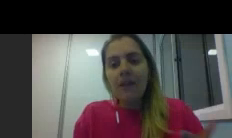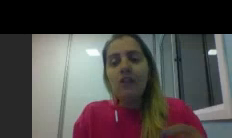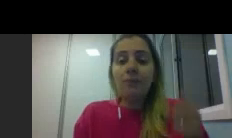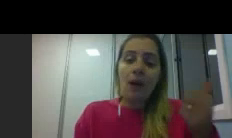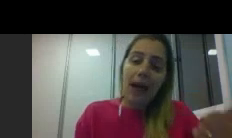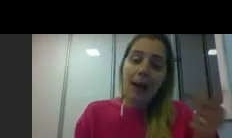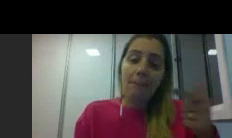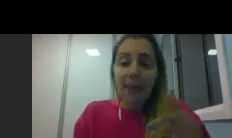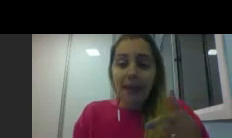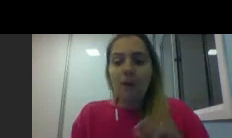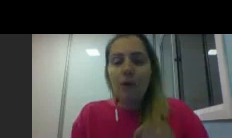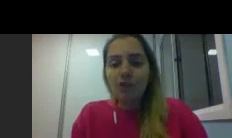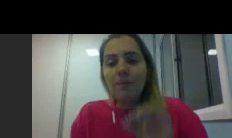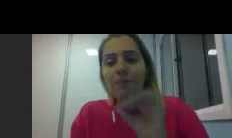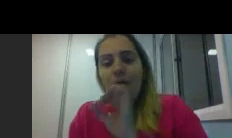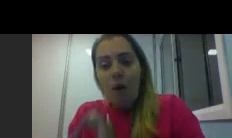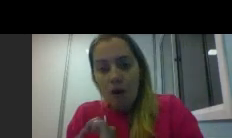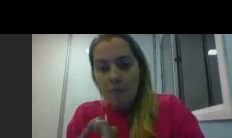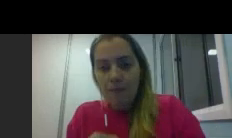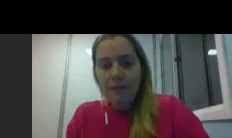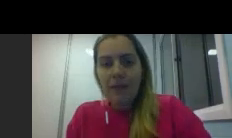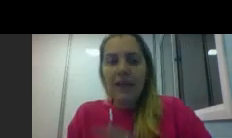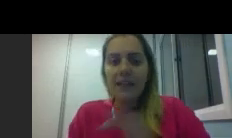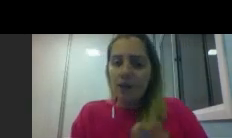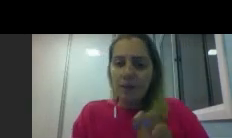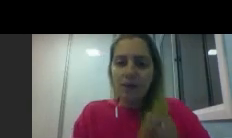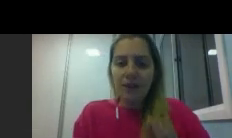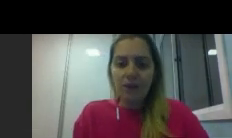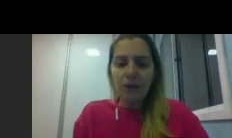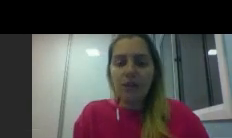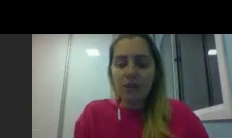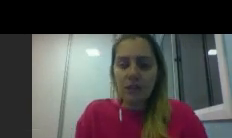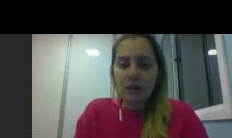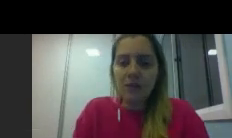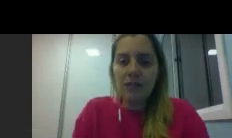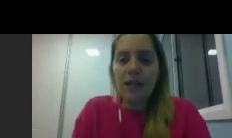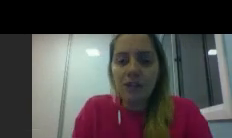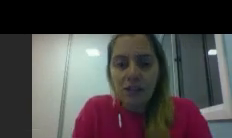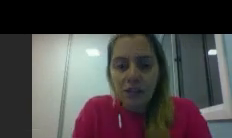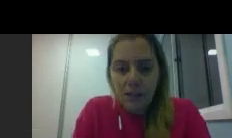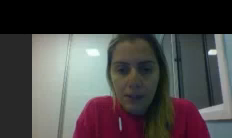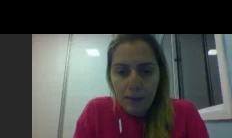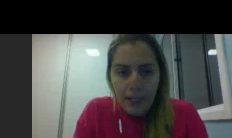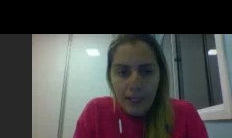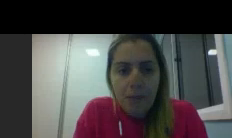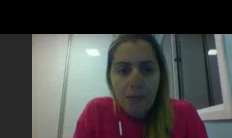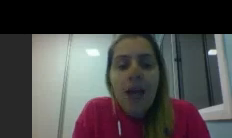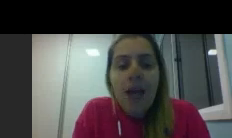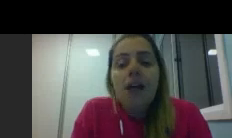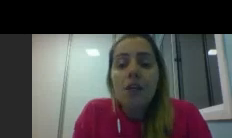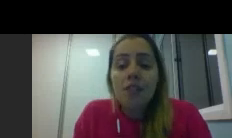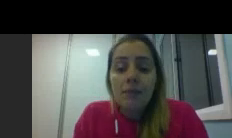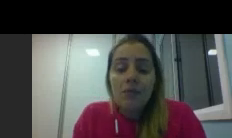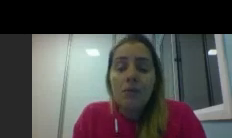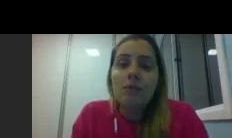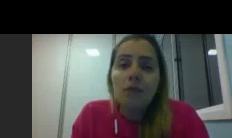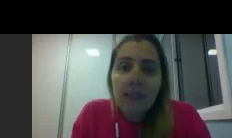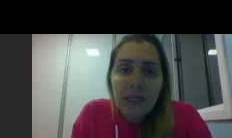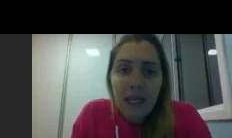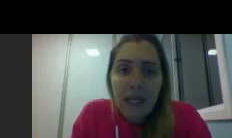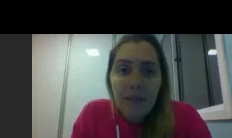tipo B, tipo AB ou tipo O. Esse é o primeiro fator que nós usamos aí para tipagem sanguínea.